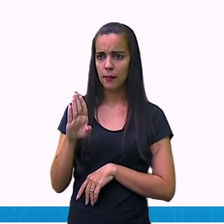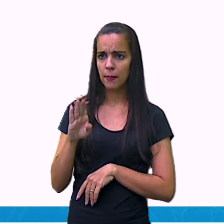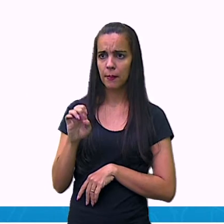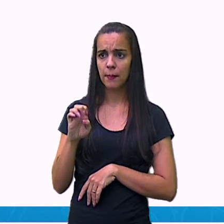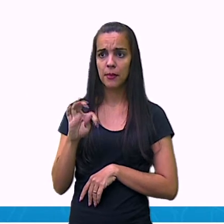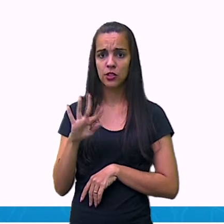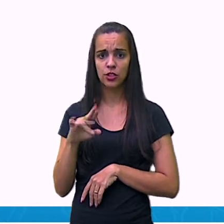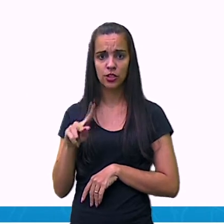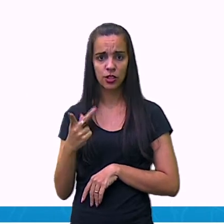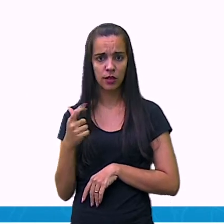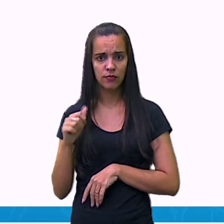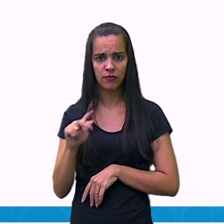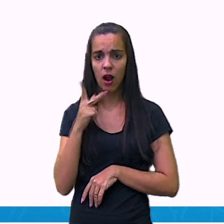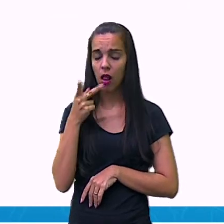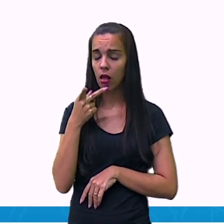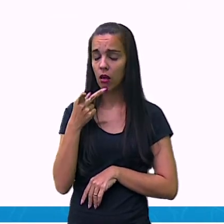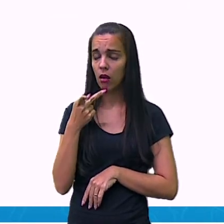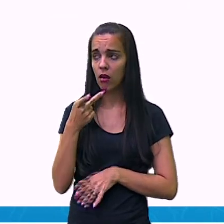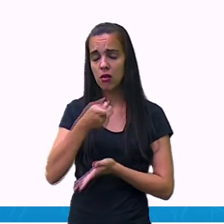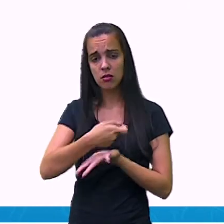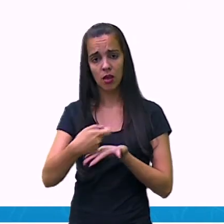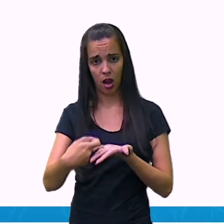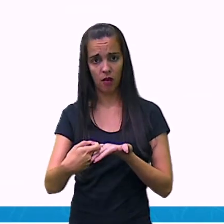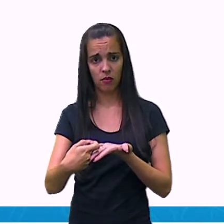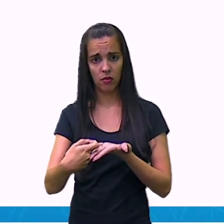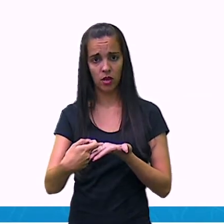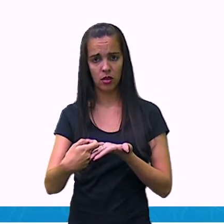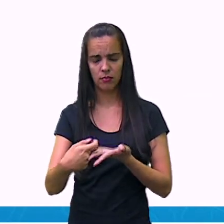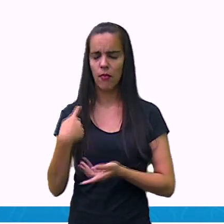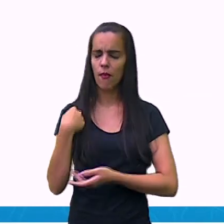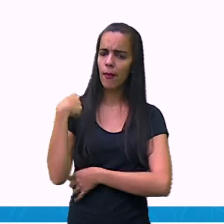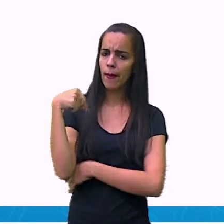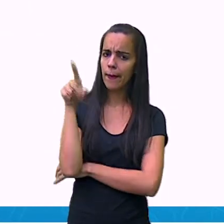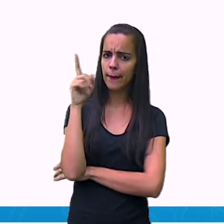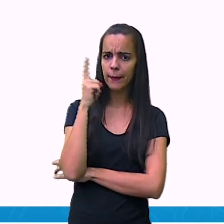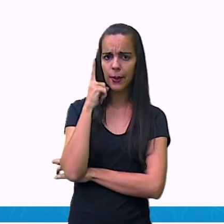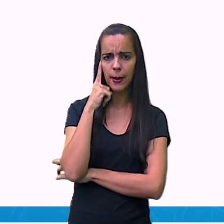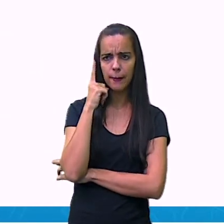Travessão. Betinha fala e escreve.